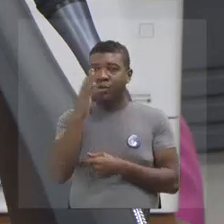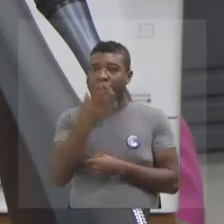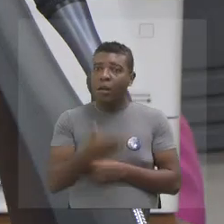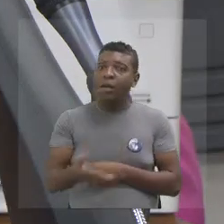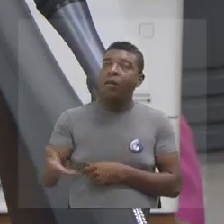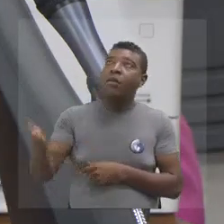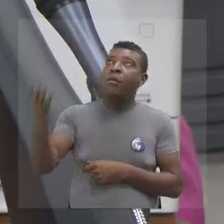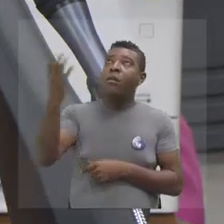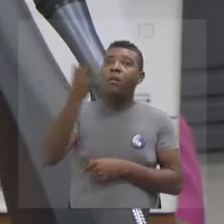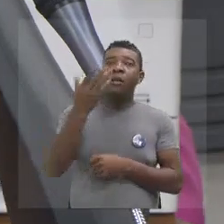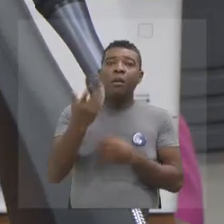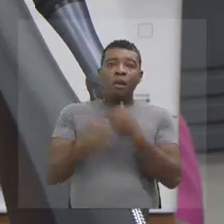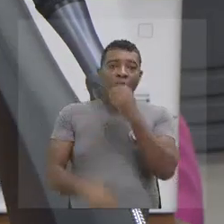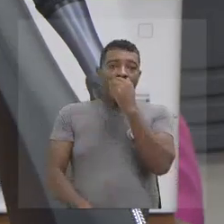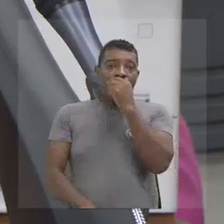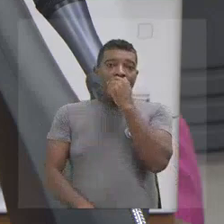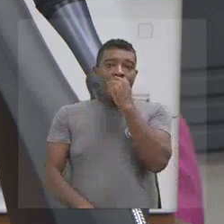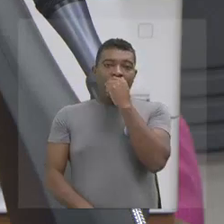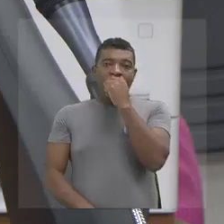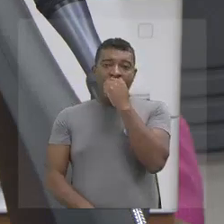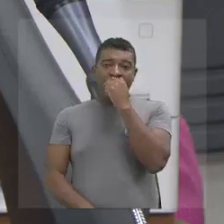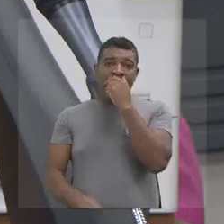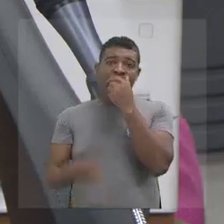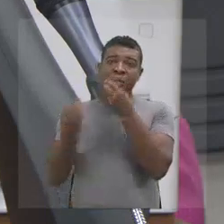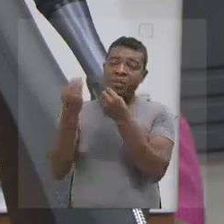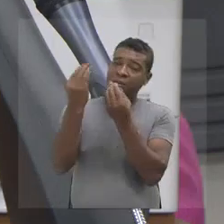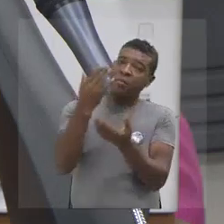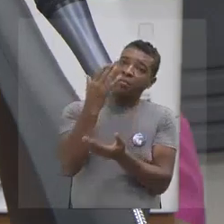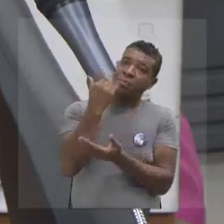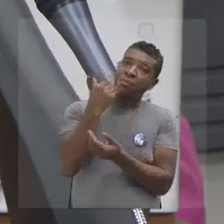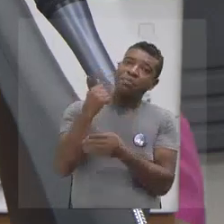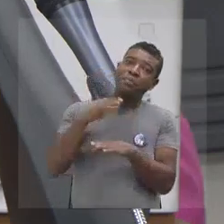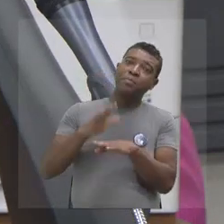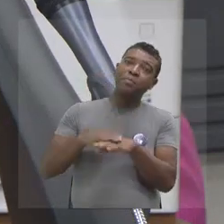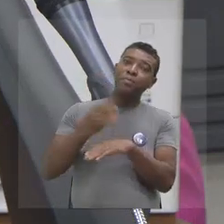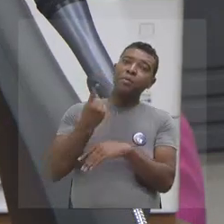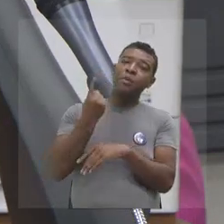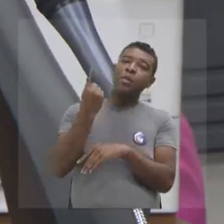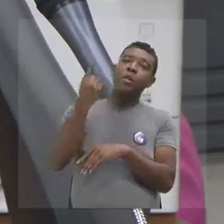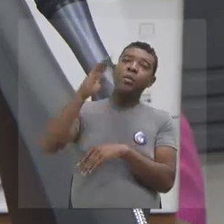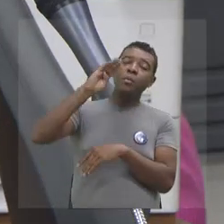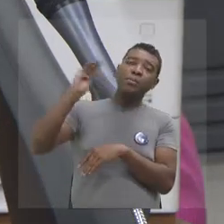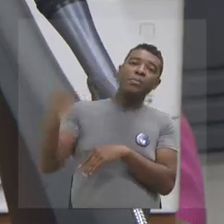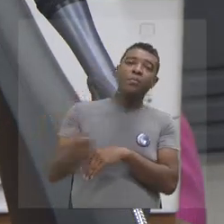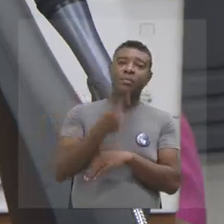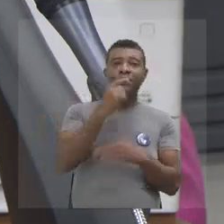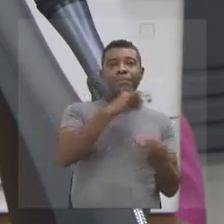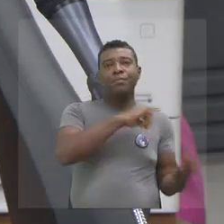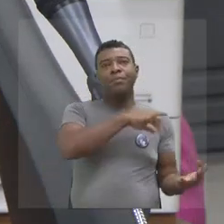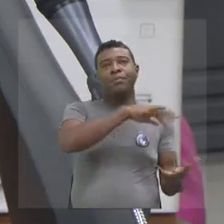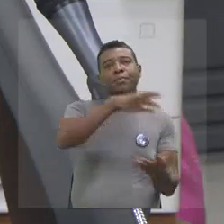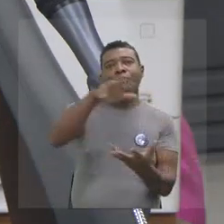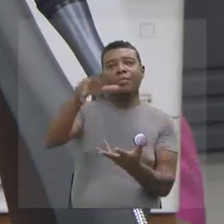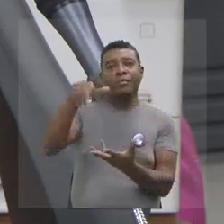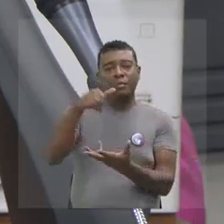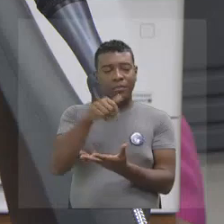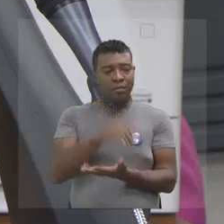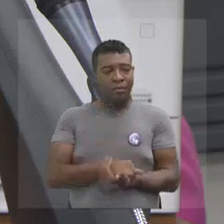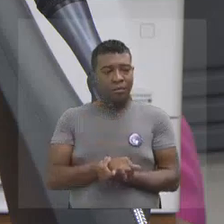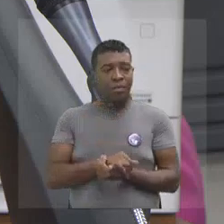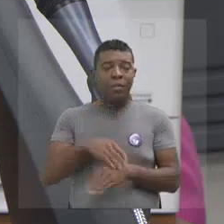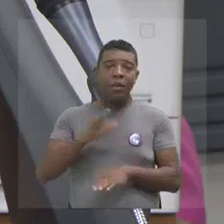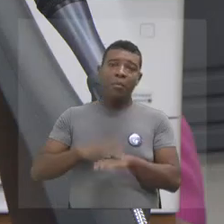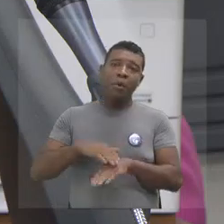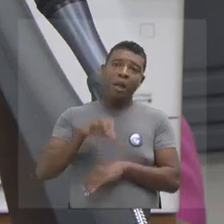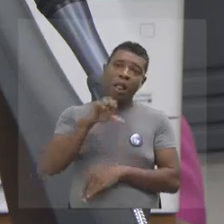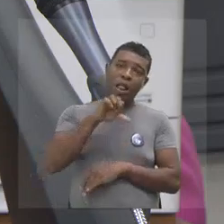mais de um bilhão e 200 milhões de pessoas mundo afora mais de 90%